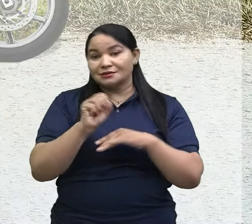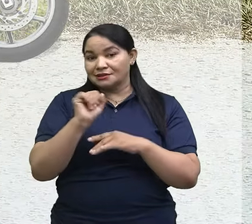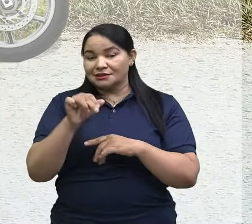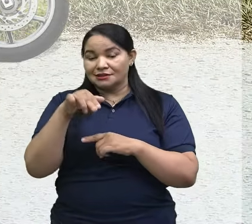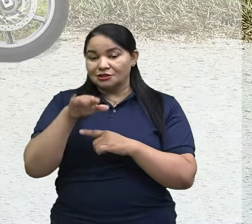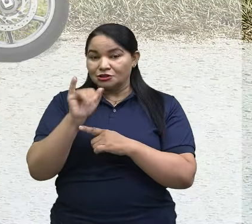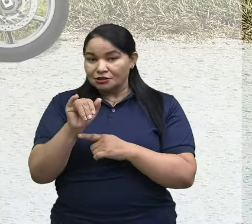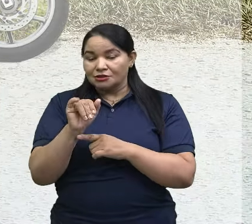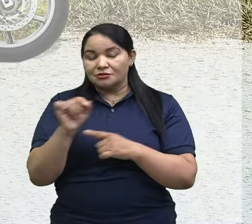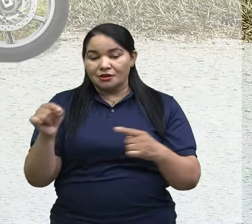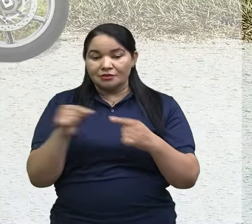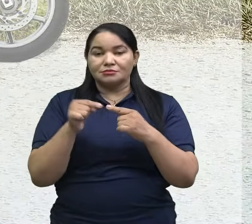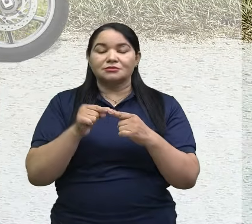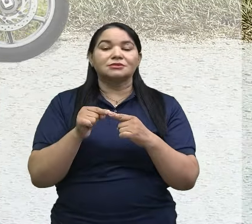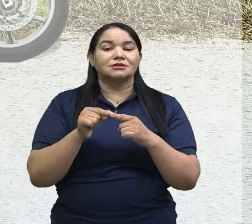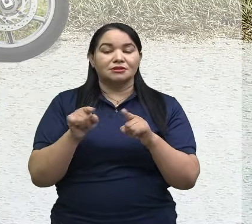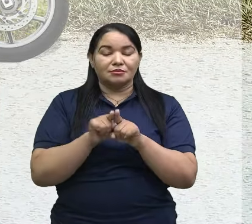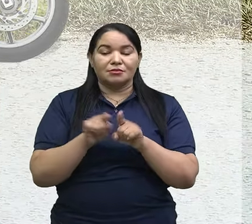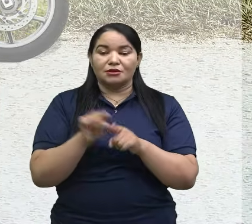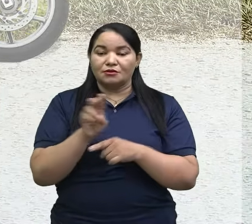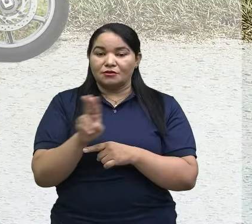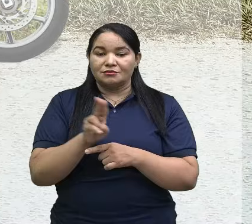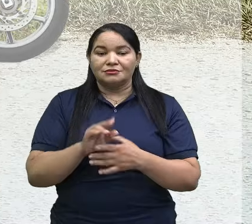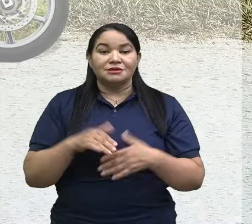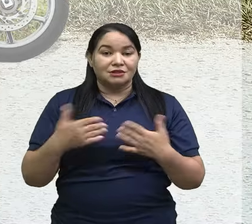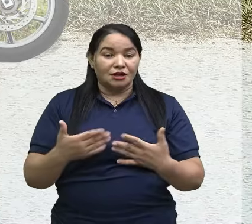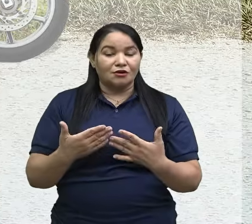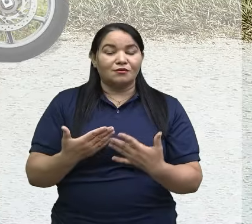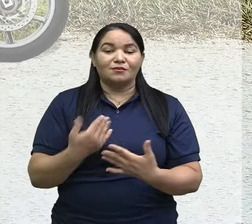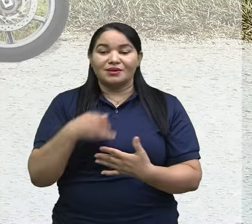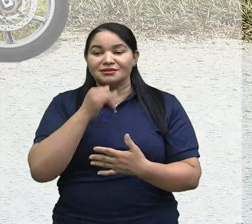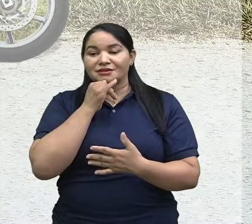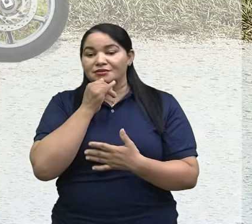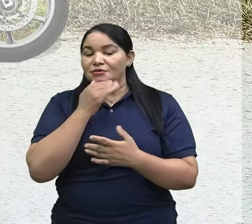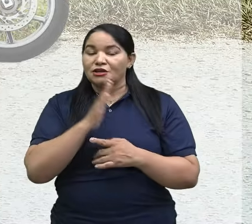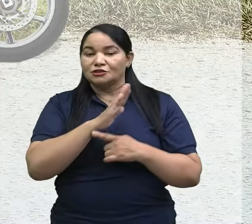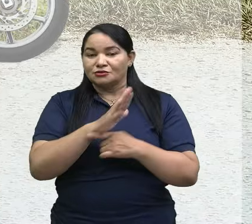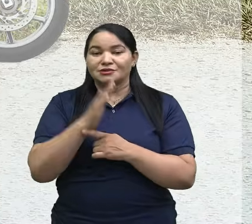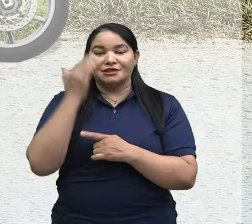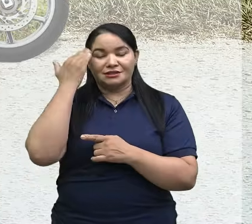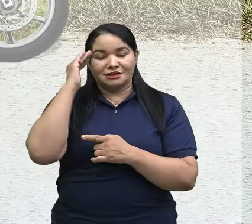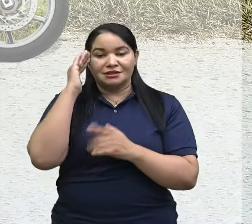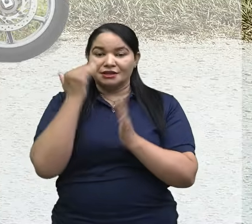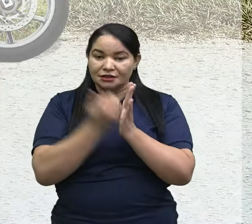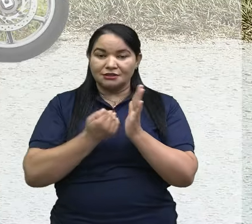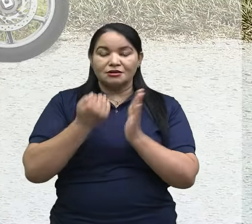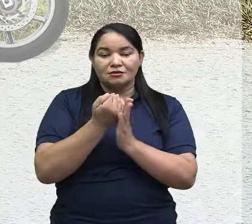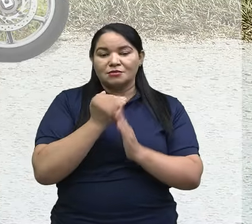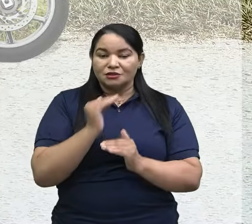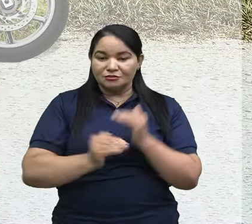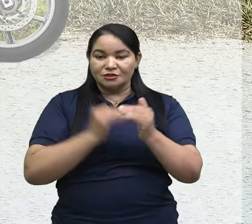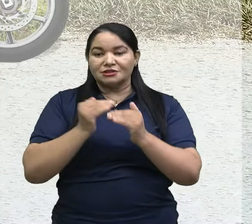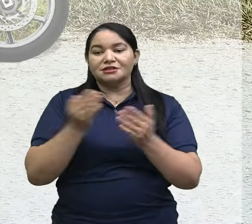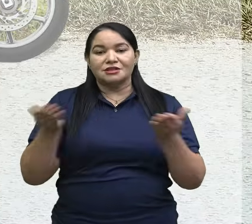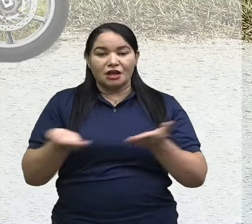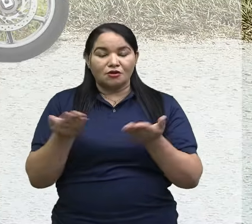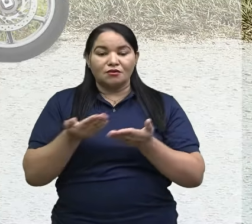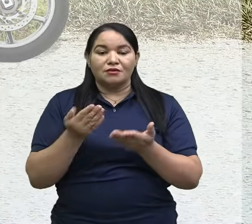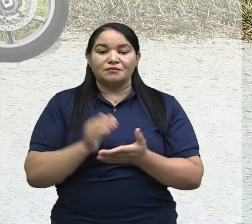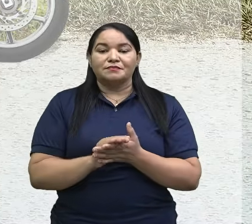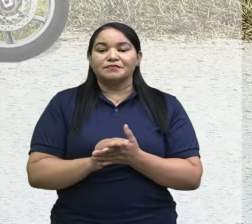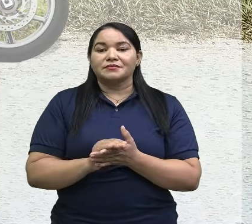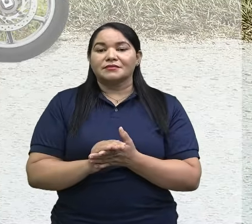seria niquelação, tá bom? Bom, então aqui, né, esse exemplo ajuda a gente a entender melhor todo esse processo, mas agora a gente